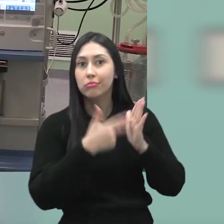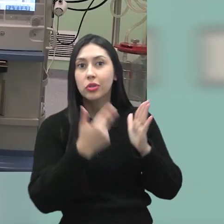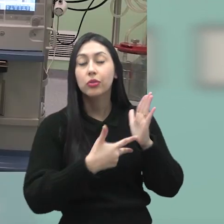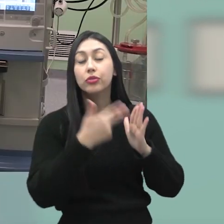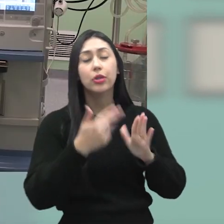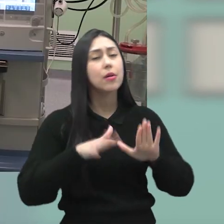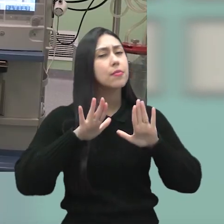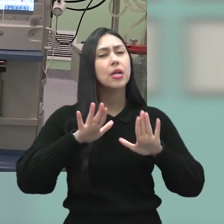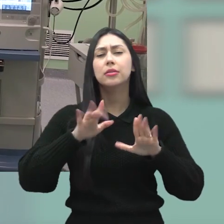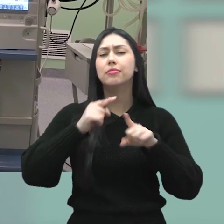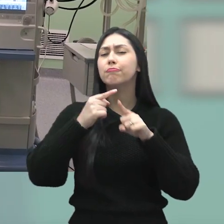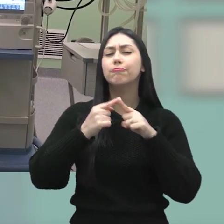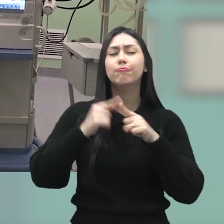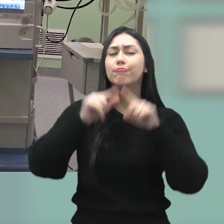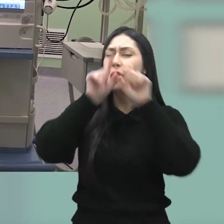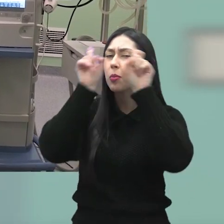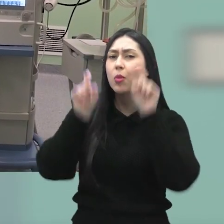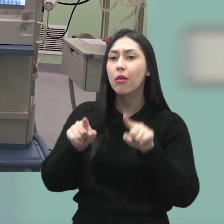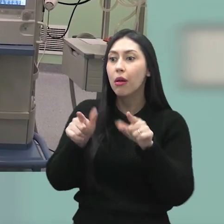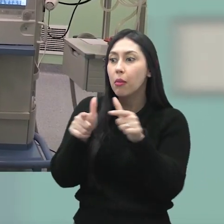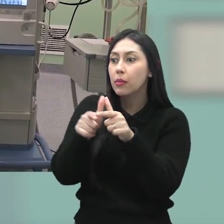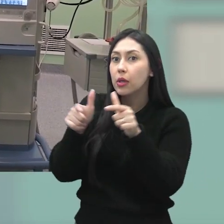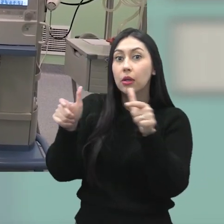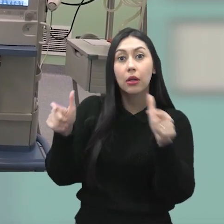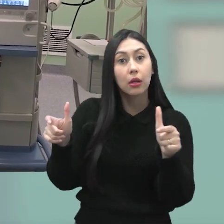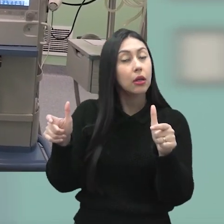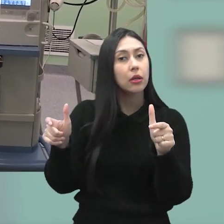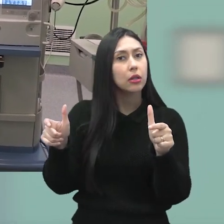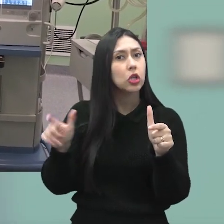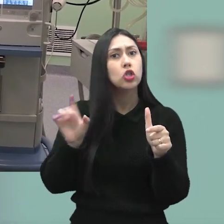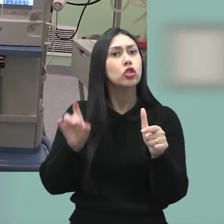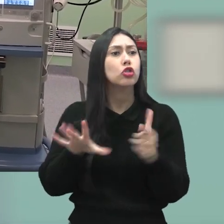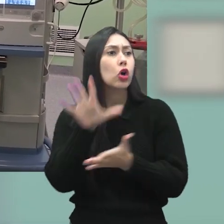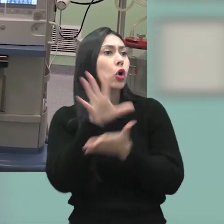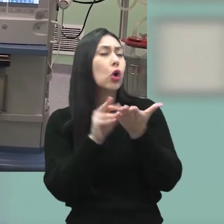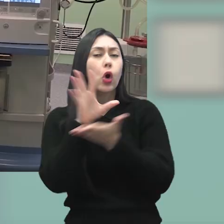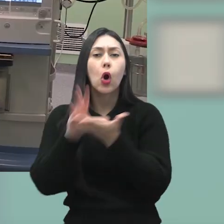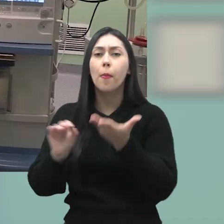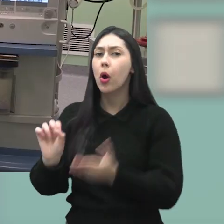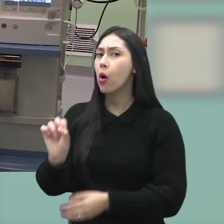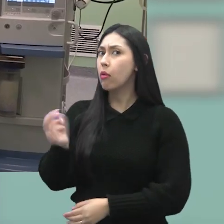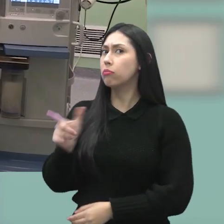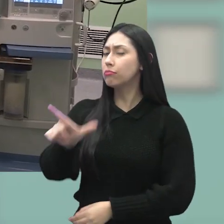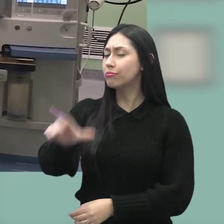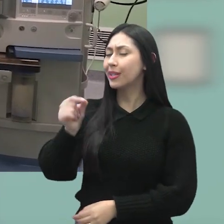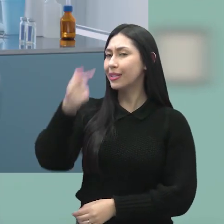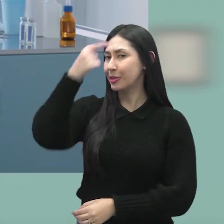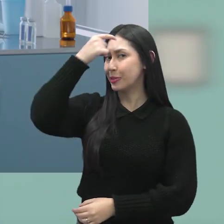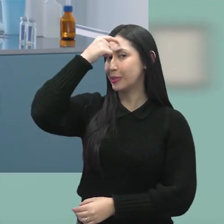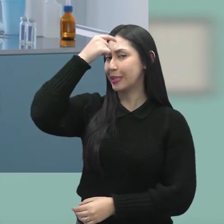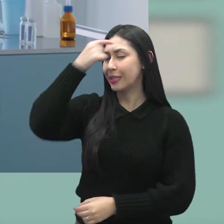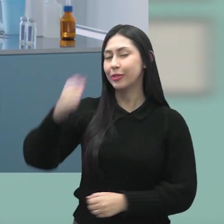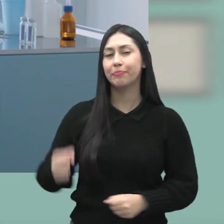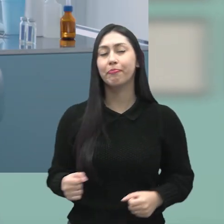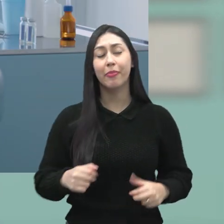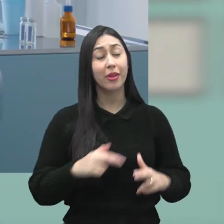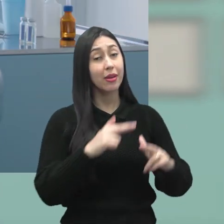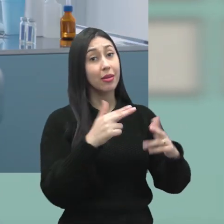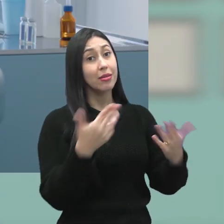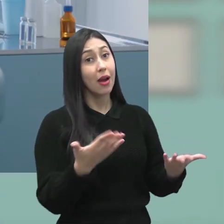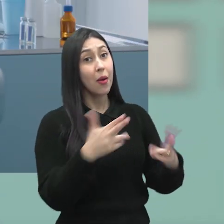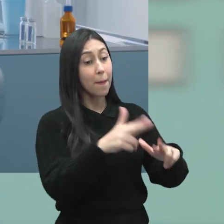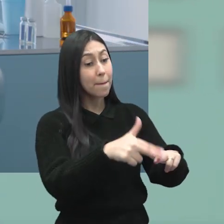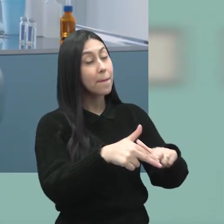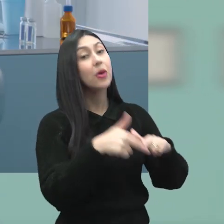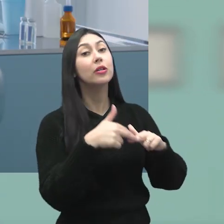Mas o que explica esse aumento, minha gente? É só uma tendência ou será uma escolha consciente? Para entender esse